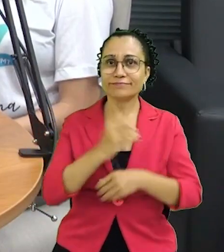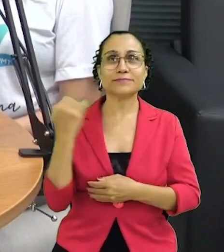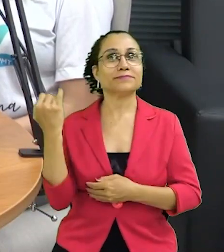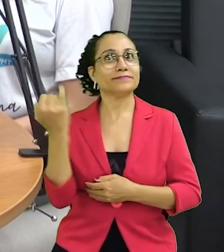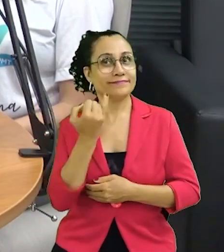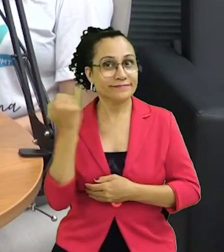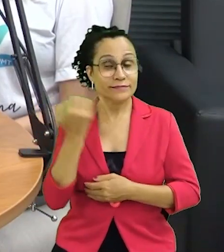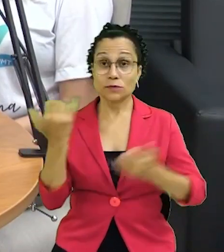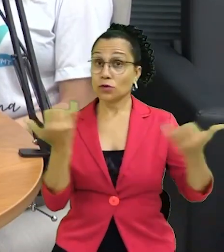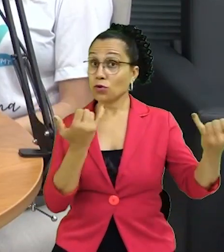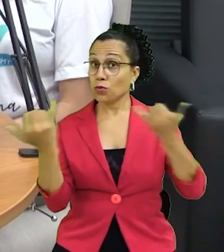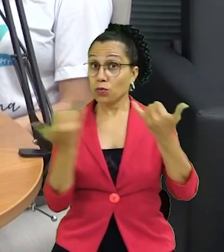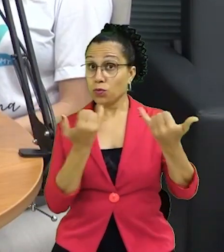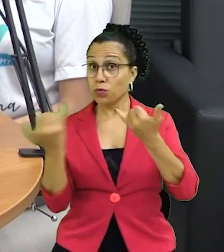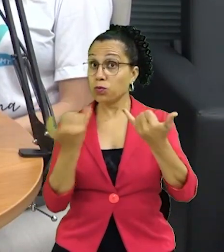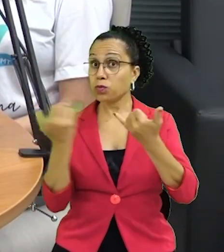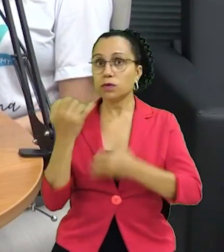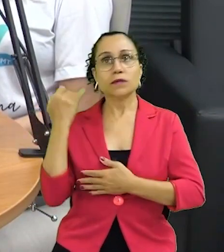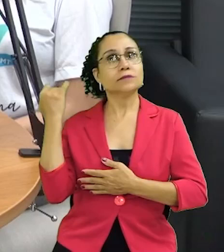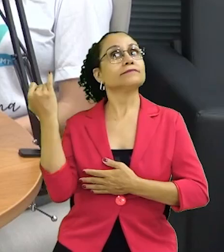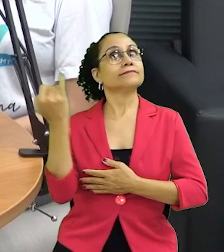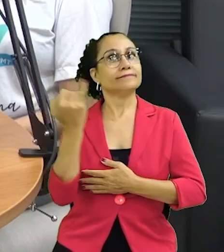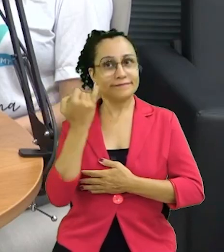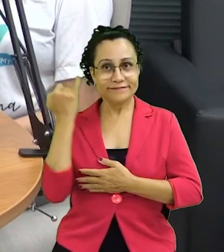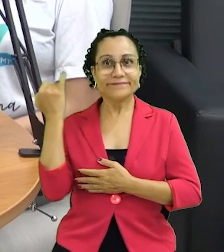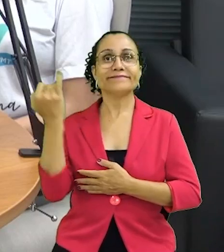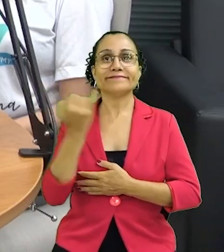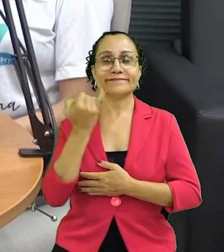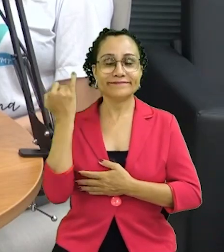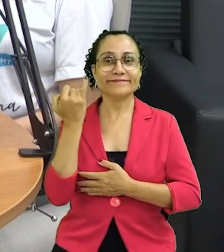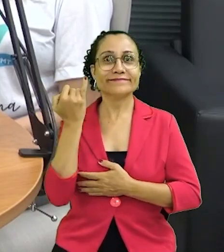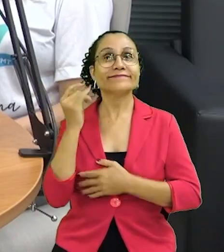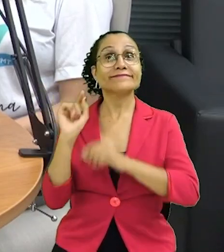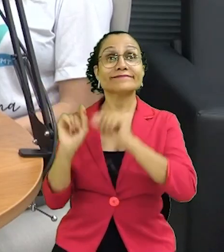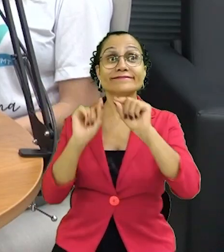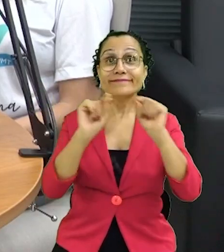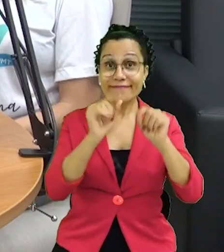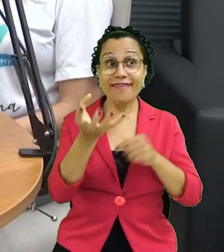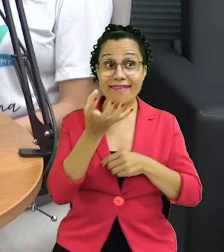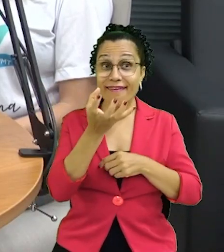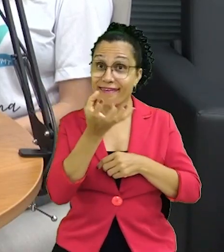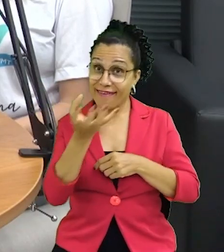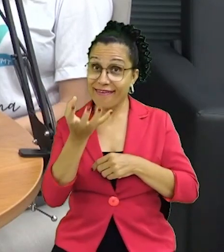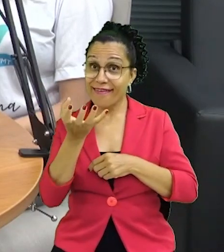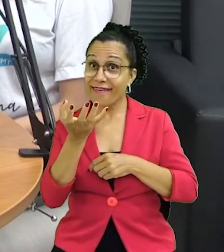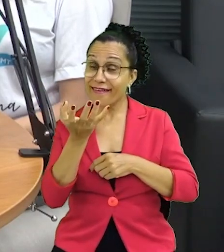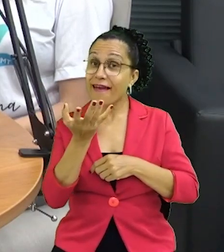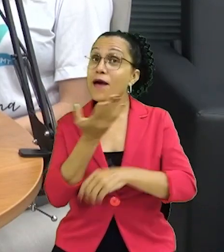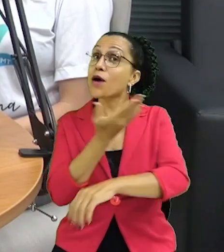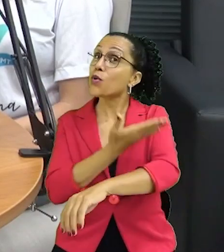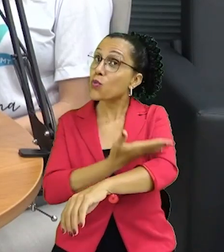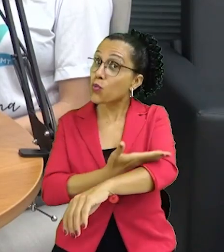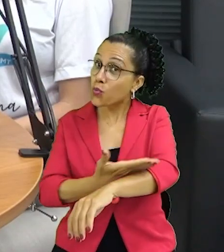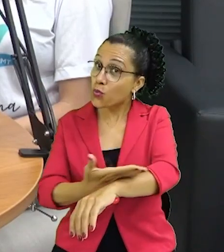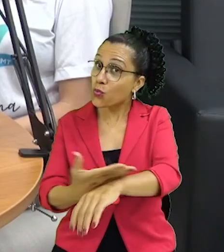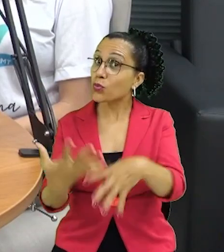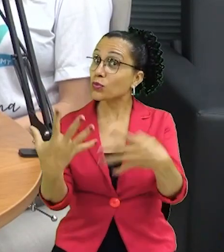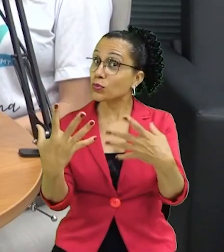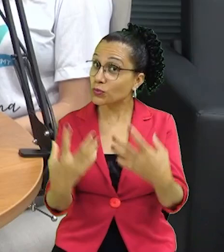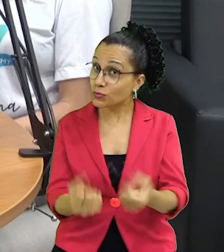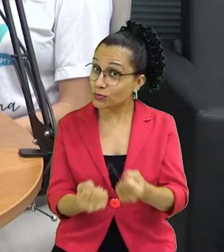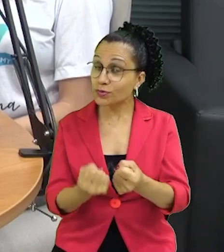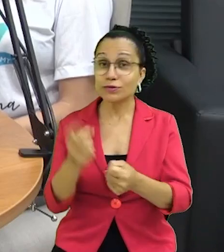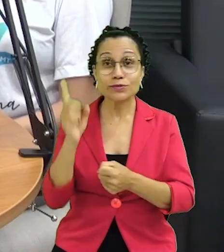importantíssimas, informações de muita relevância para quem quer aí adotar hábitos saudáveis no